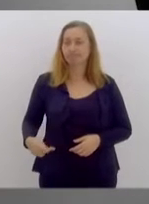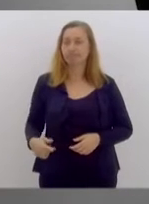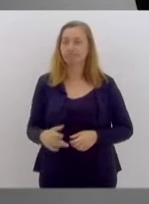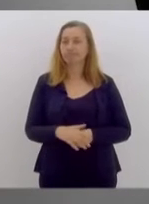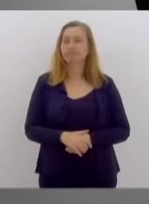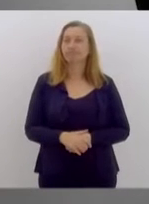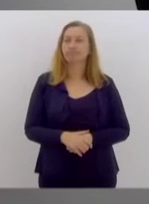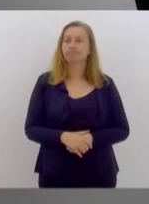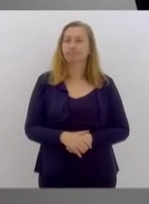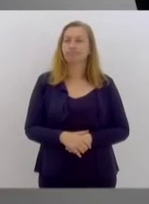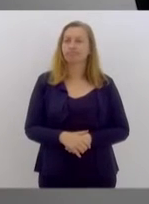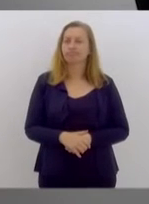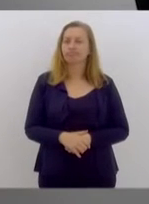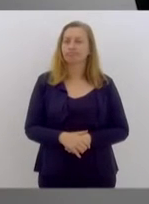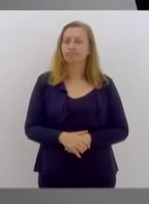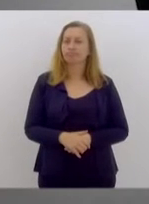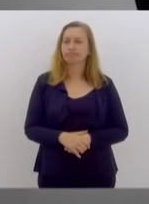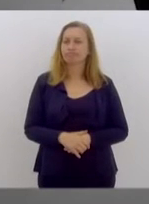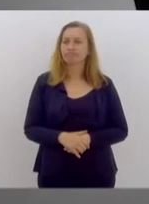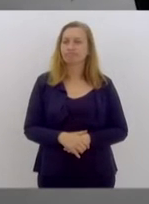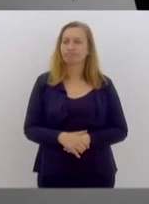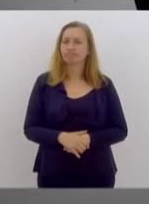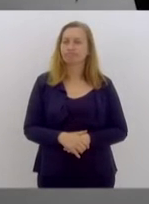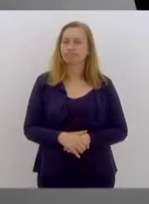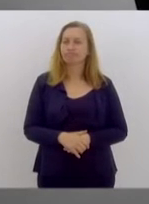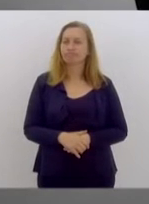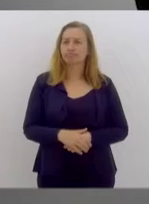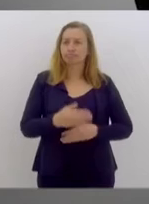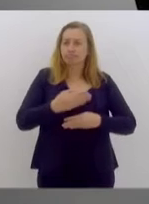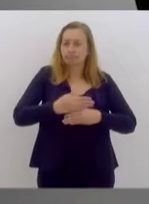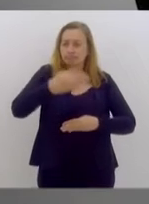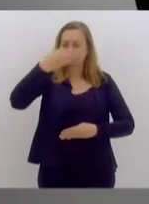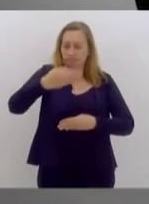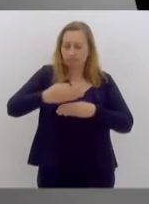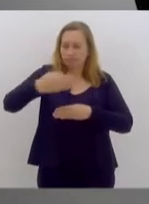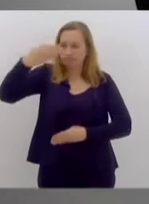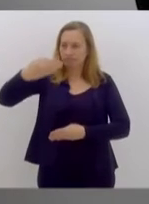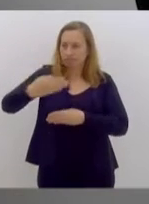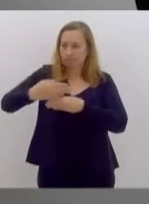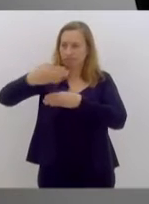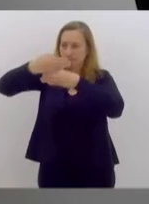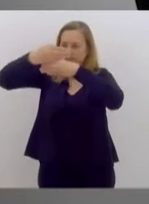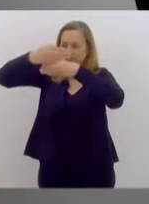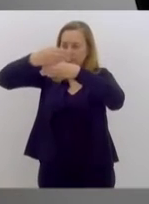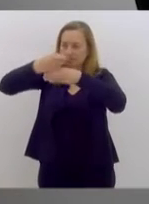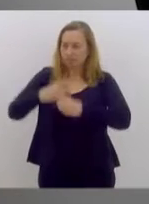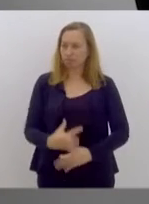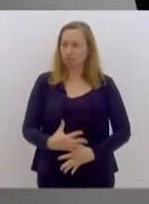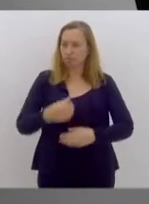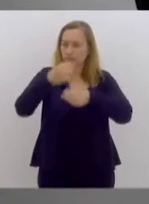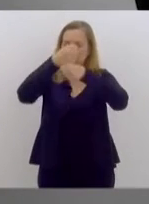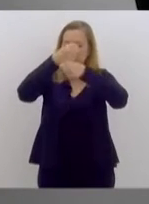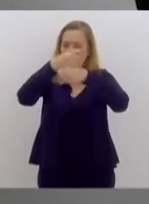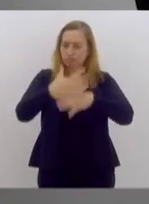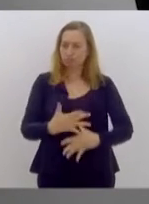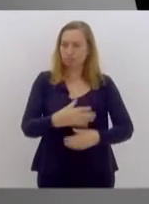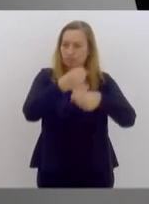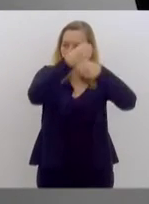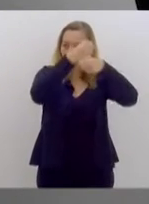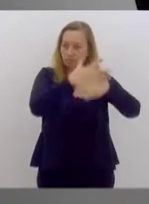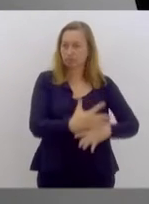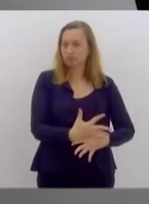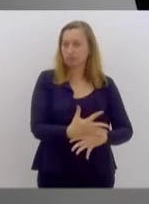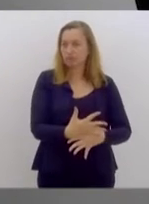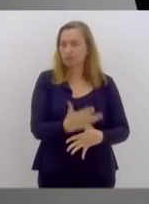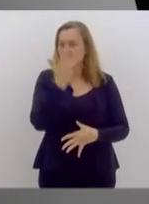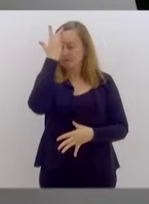é o volume de muros que foram abertos e arrebentados propiciando